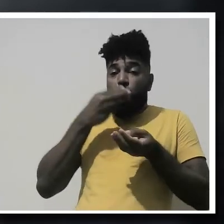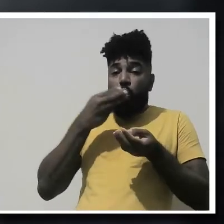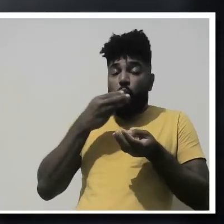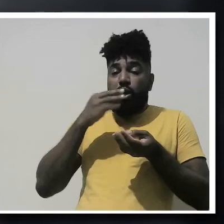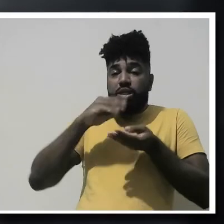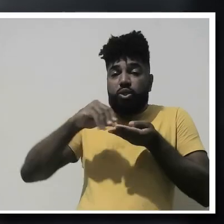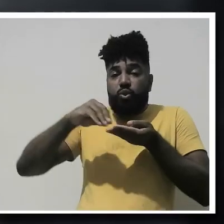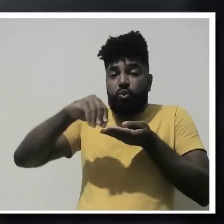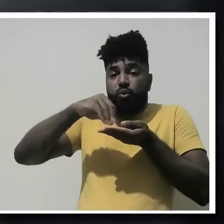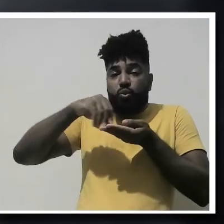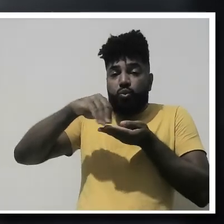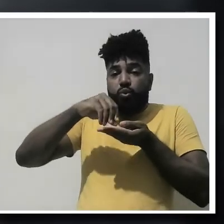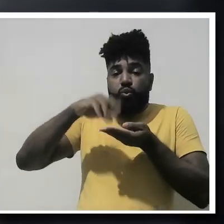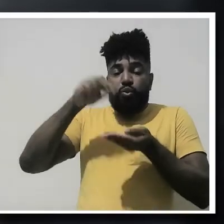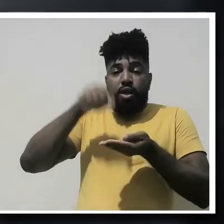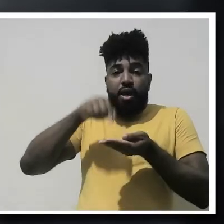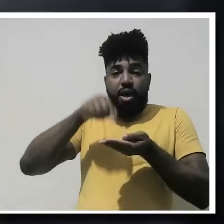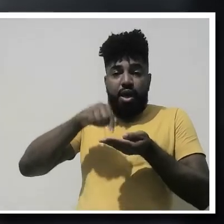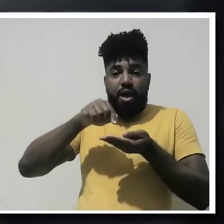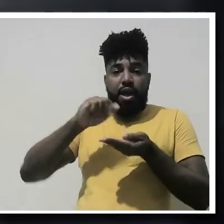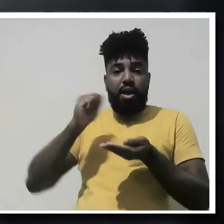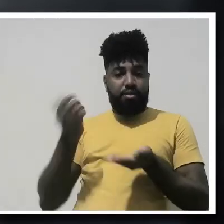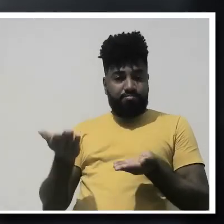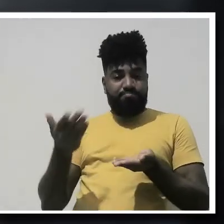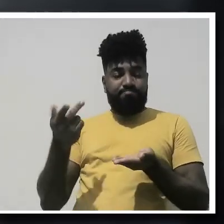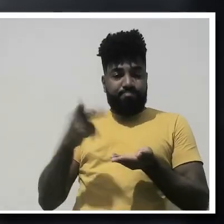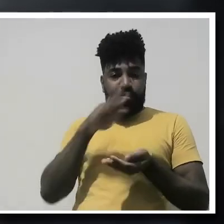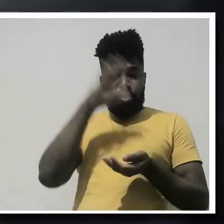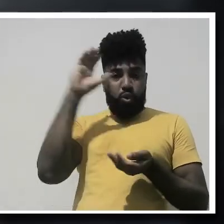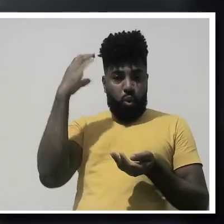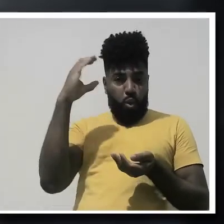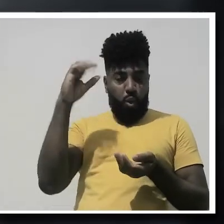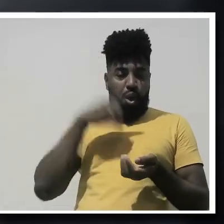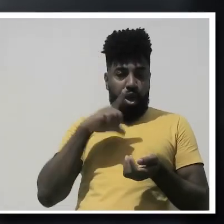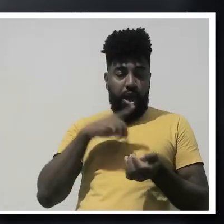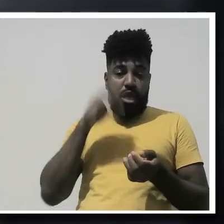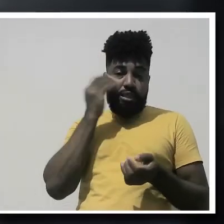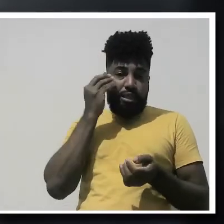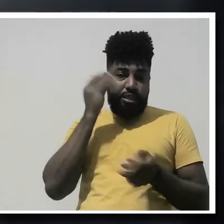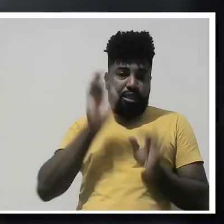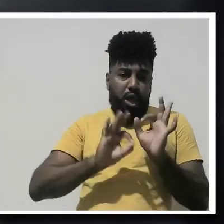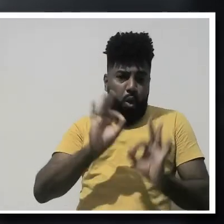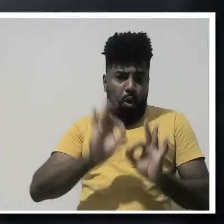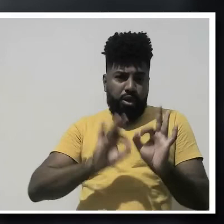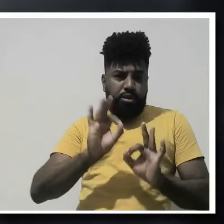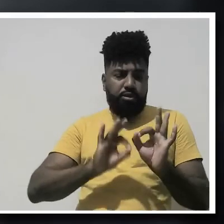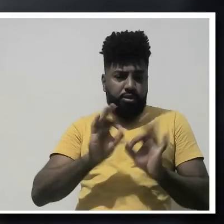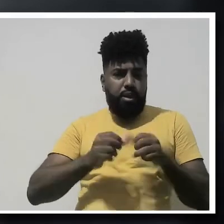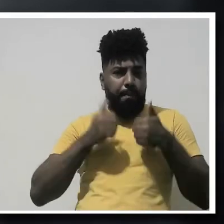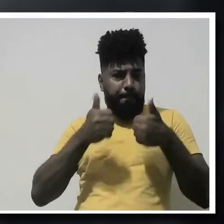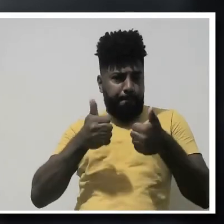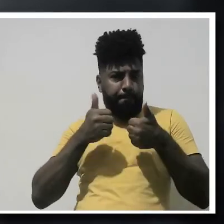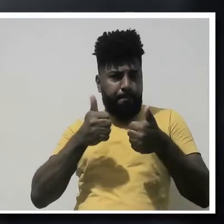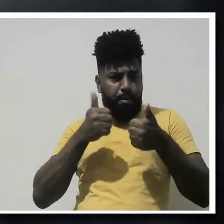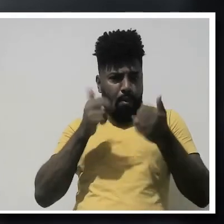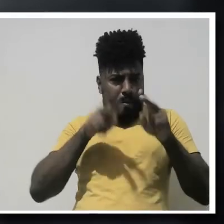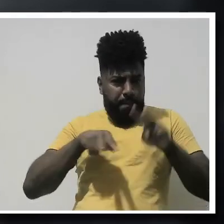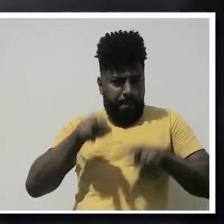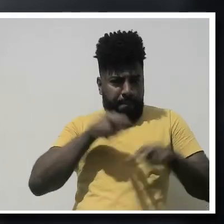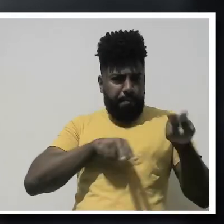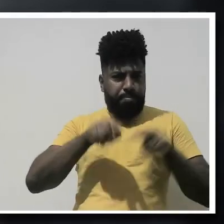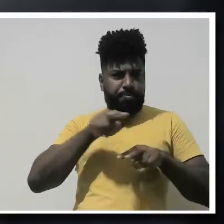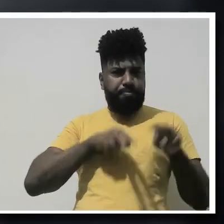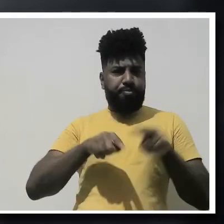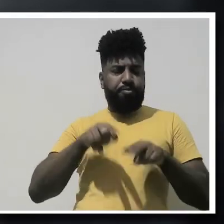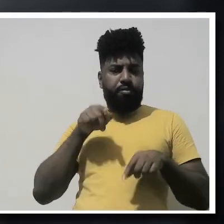açúcar. Mas mesmo assim, esse ensaio aqui deu uma aproximação boa e é uma técnica complementar interessante para esse tipo de análise. Além dessas